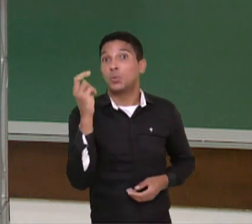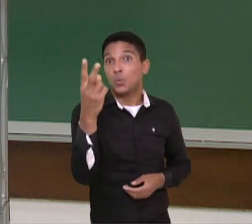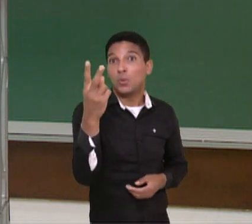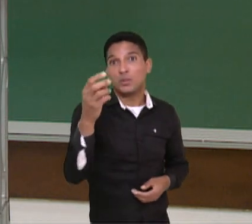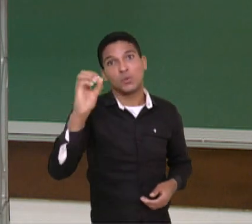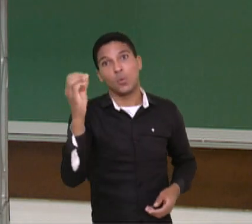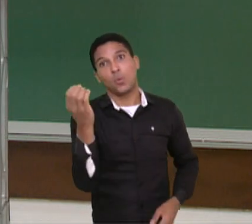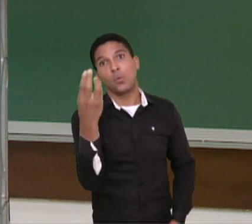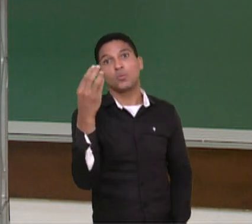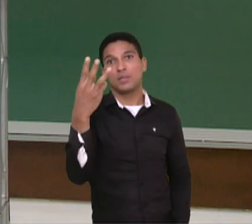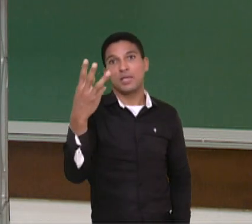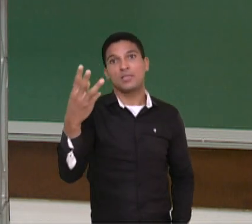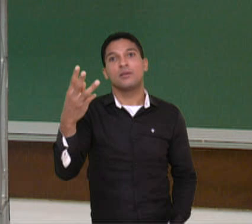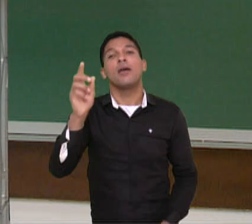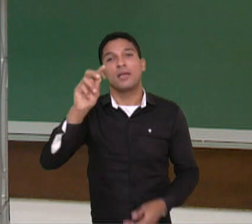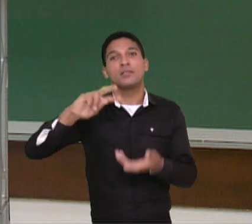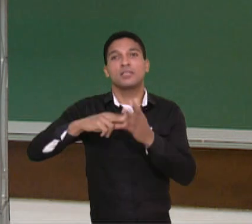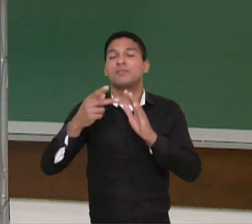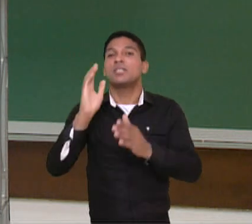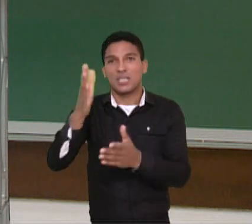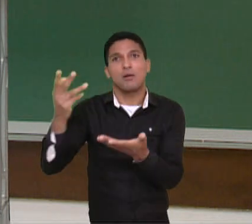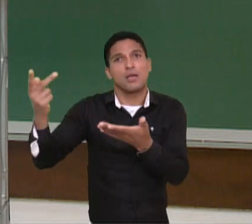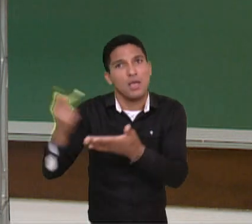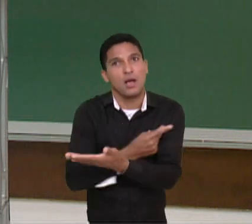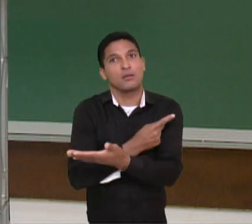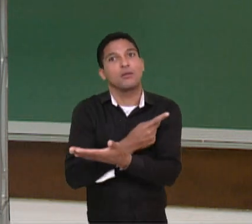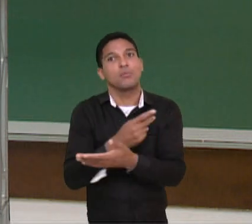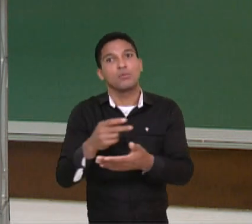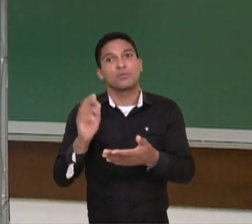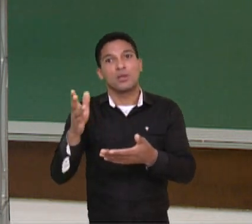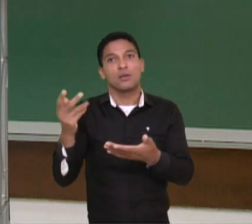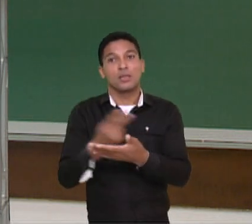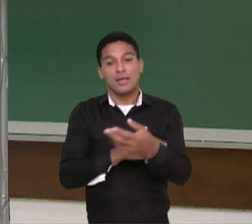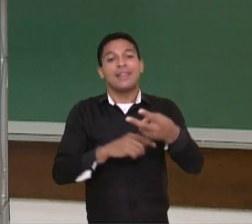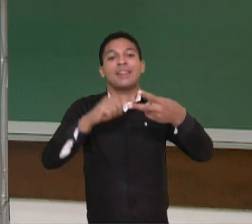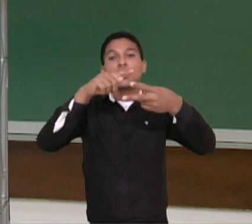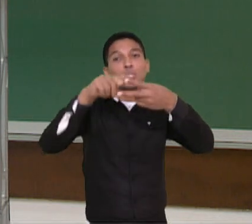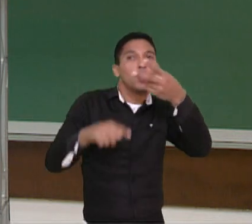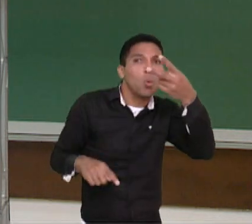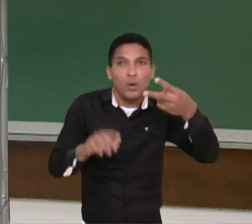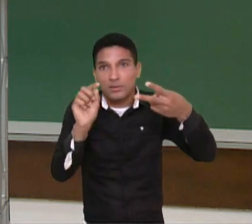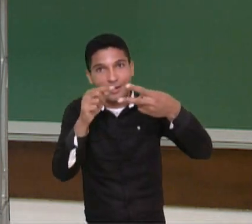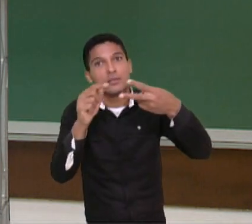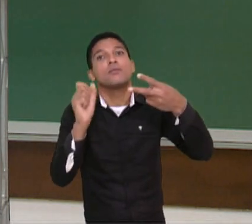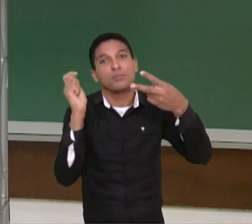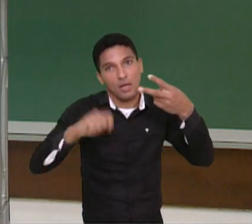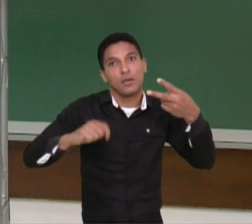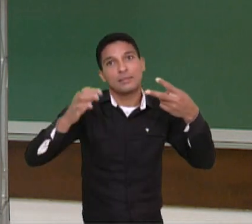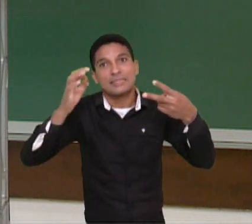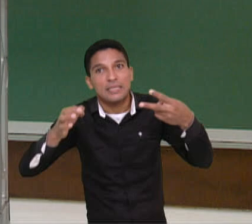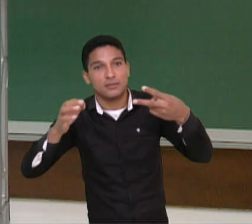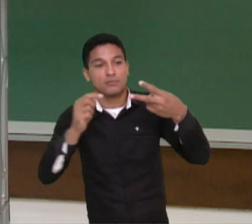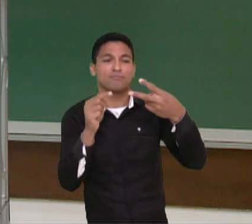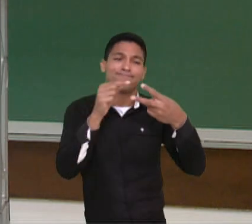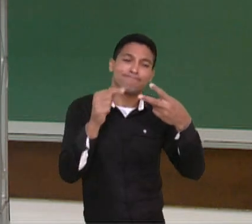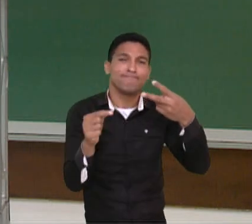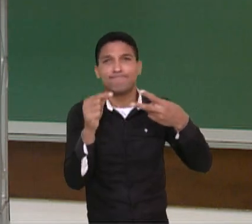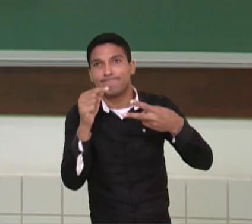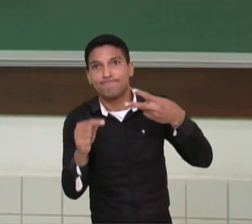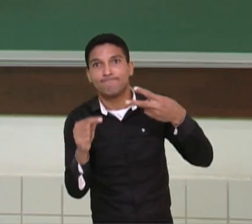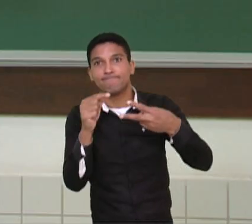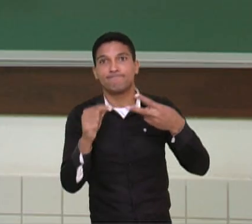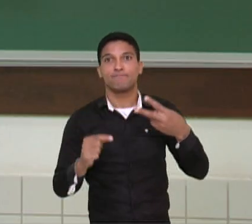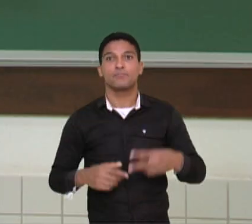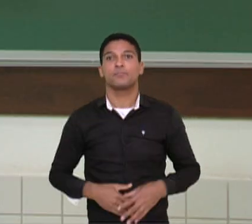absurdas, e 2 ou 3 podem ser possíveis de resposta, beleza? Pessoal, olha só, a nossa aula de hoje, né, o que